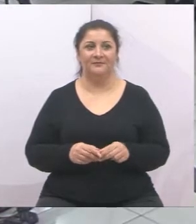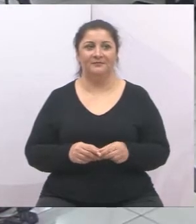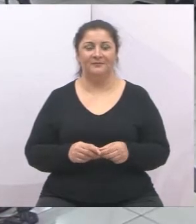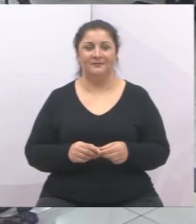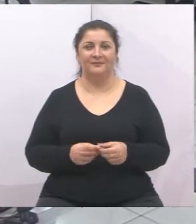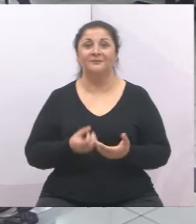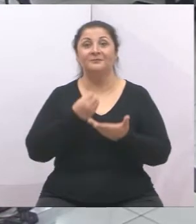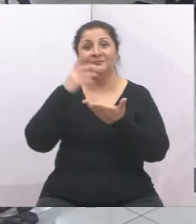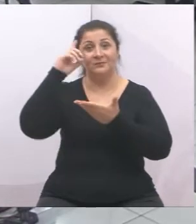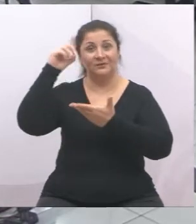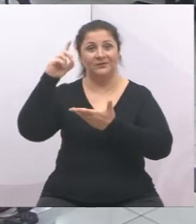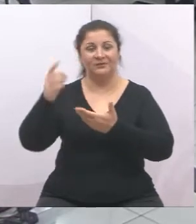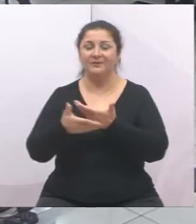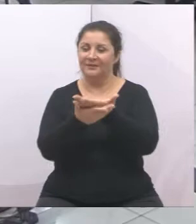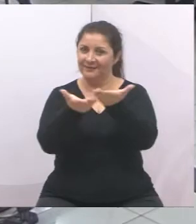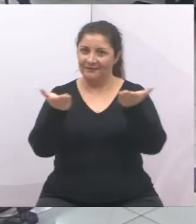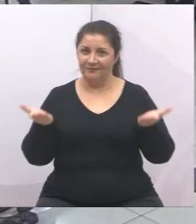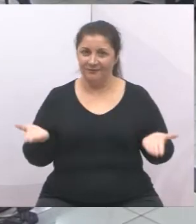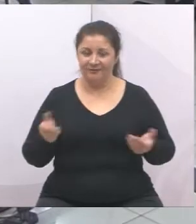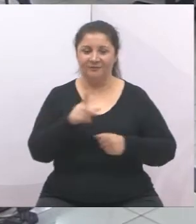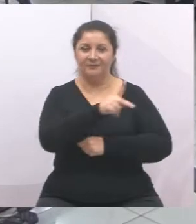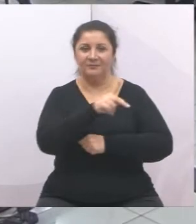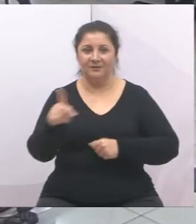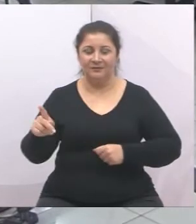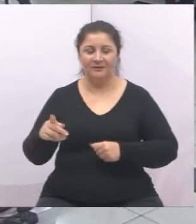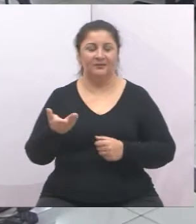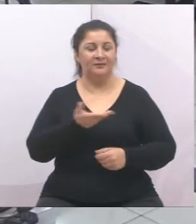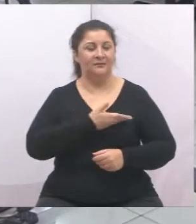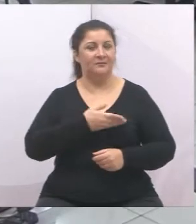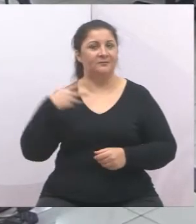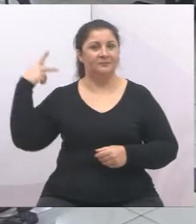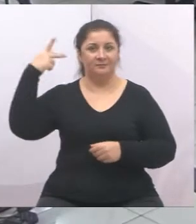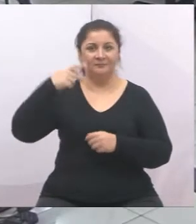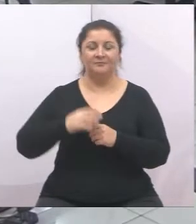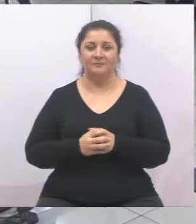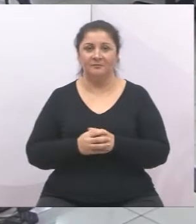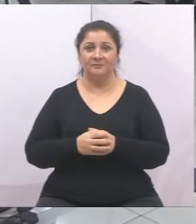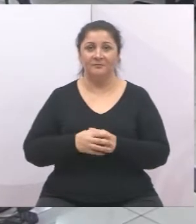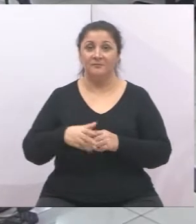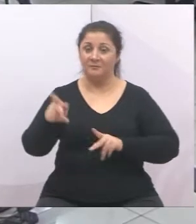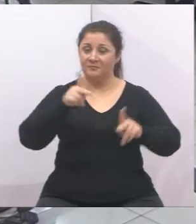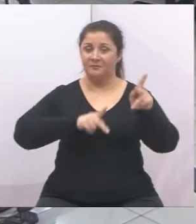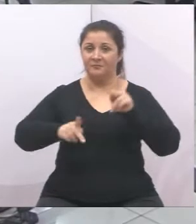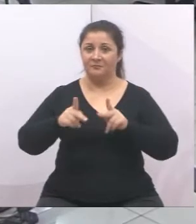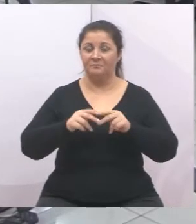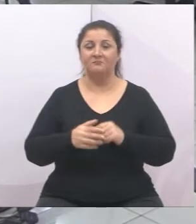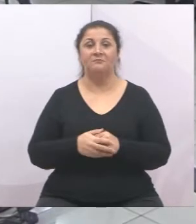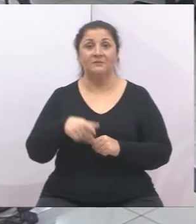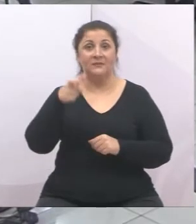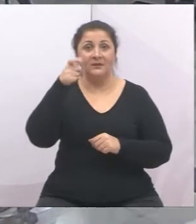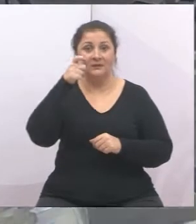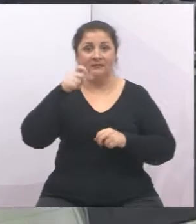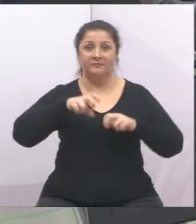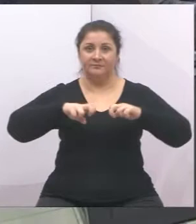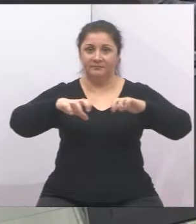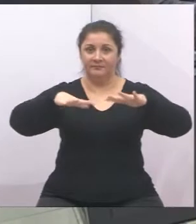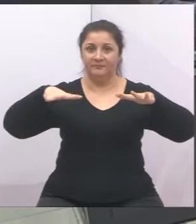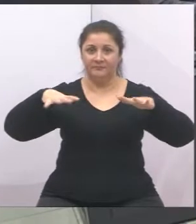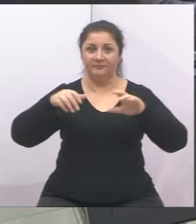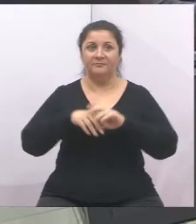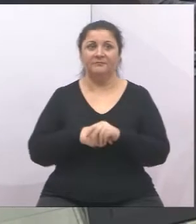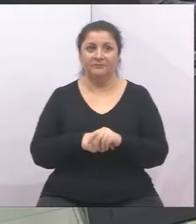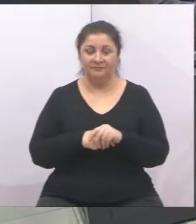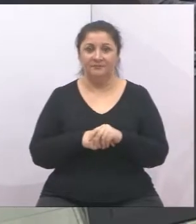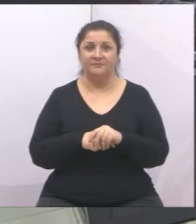Bom dia a todos, presidente Abner, nobres colegas vereadores, os munícipes que nos acompanham na galeria da